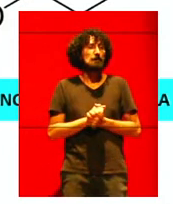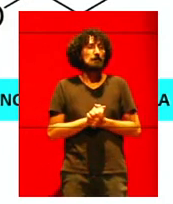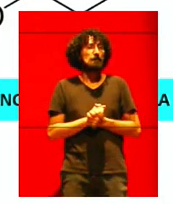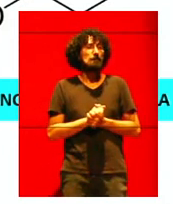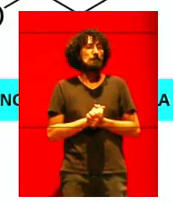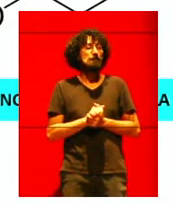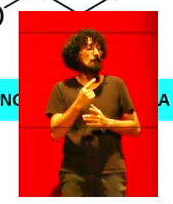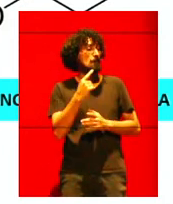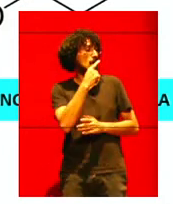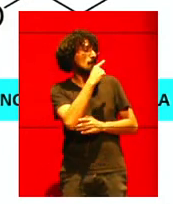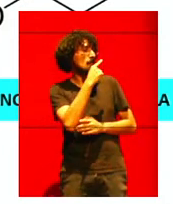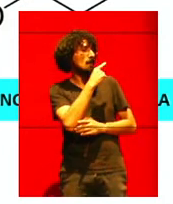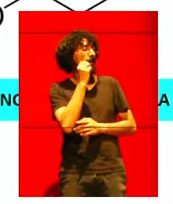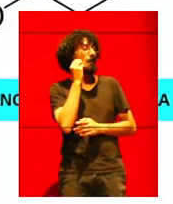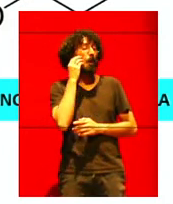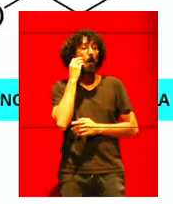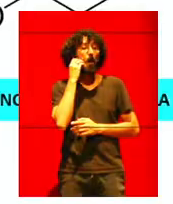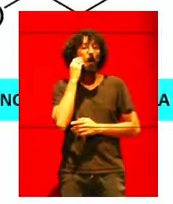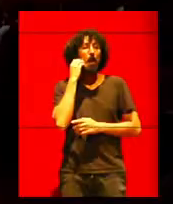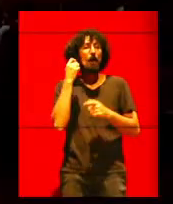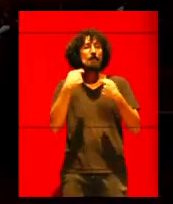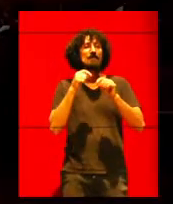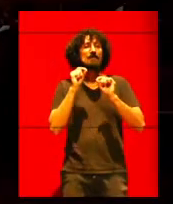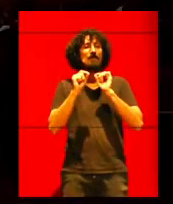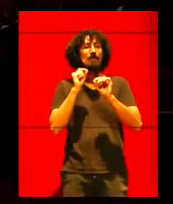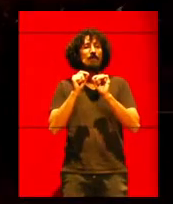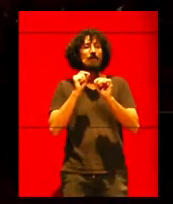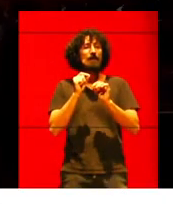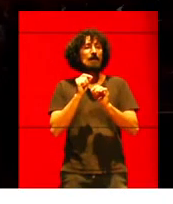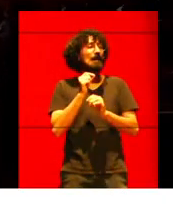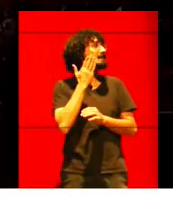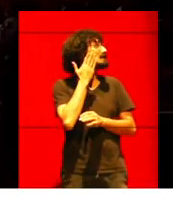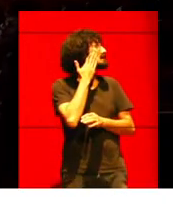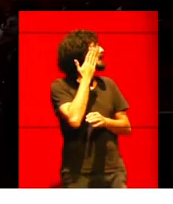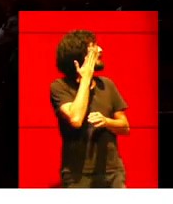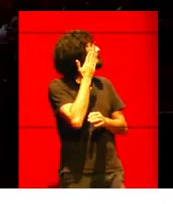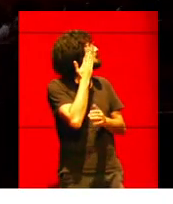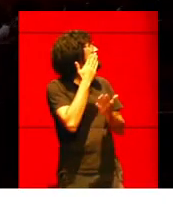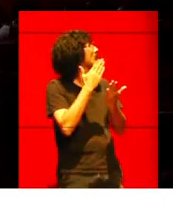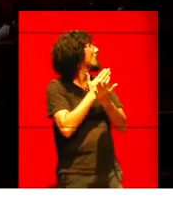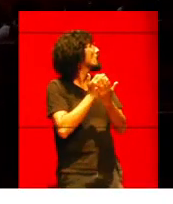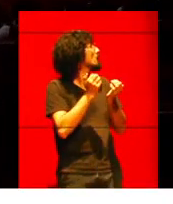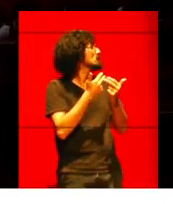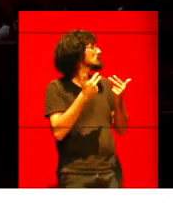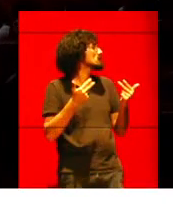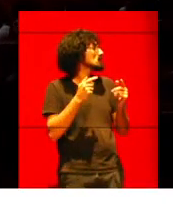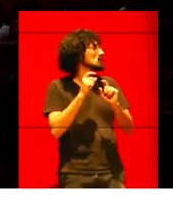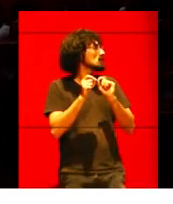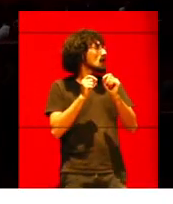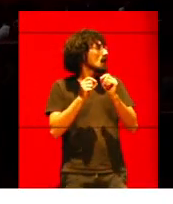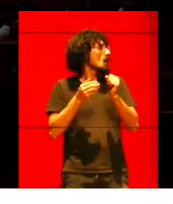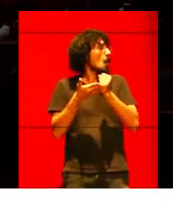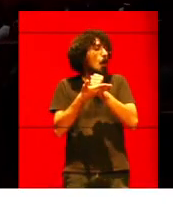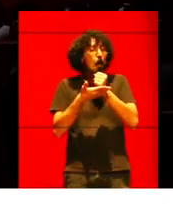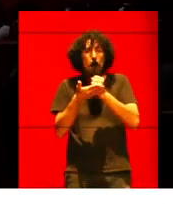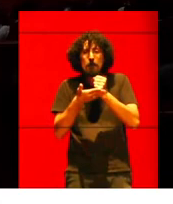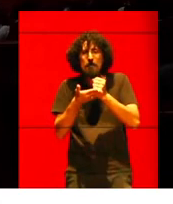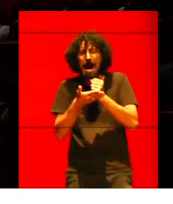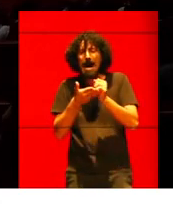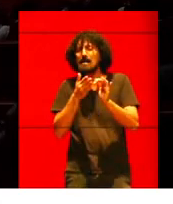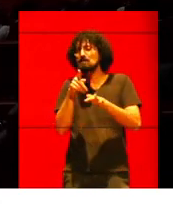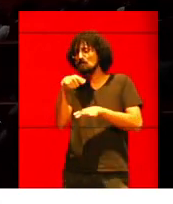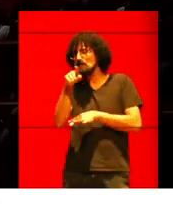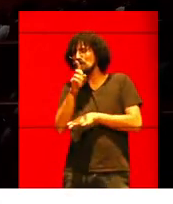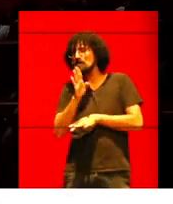Essa daí, precisava saber um pouquinho de nomenclatura. E o básico que você soubesse já dava